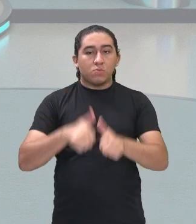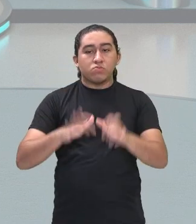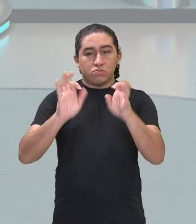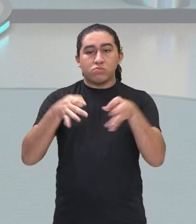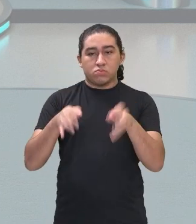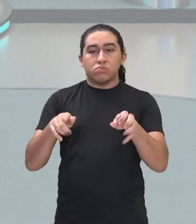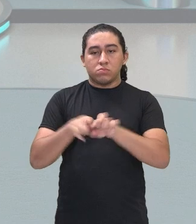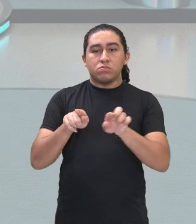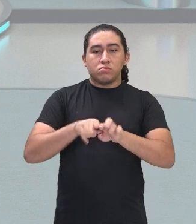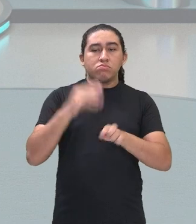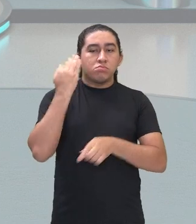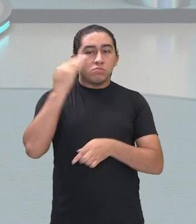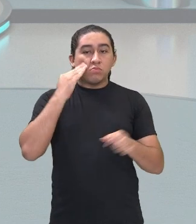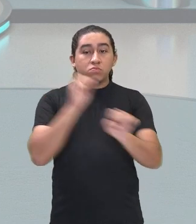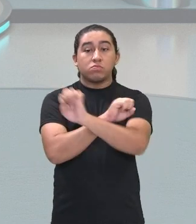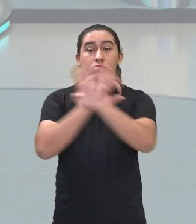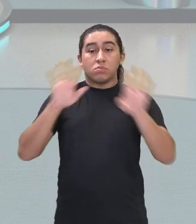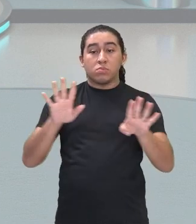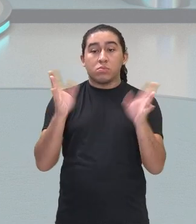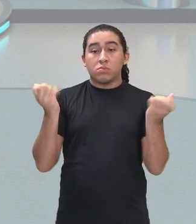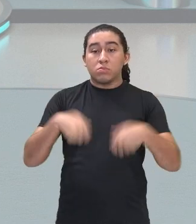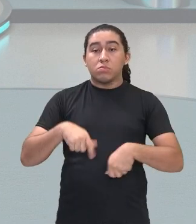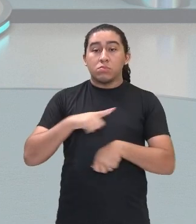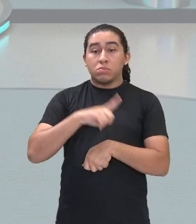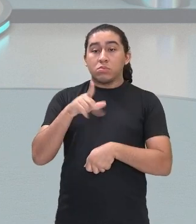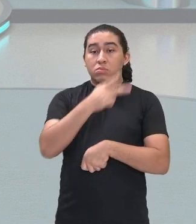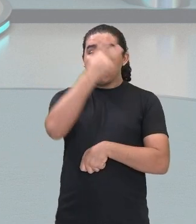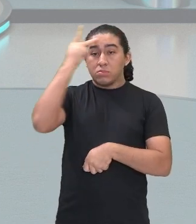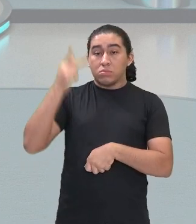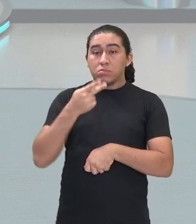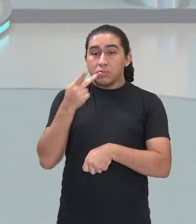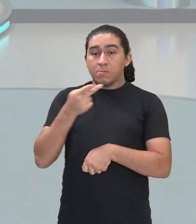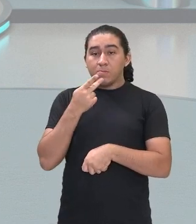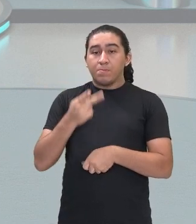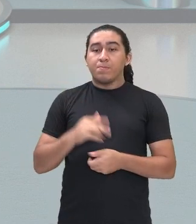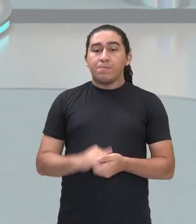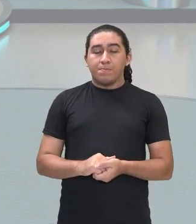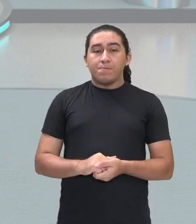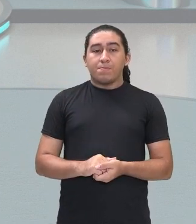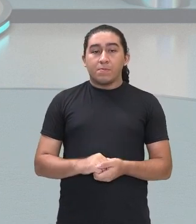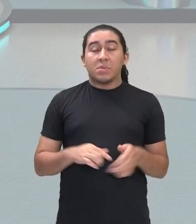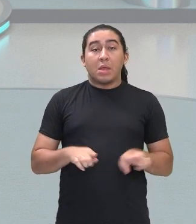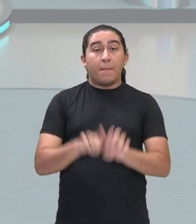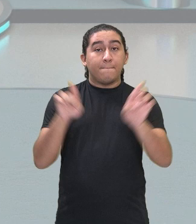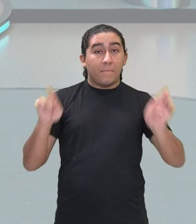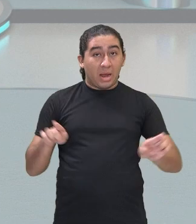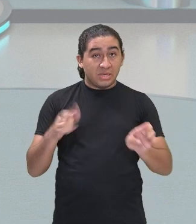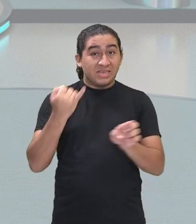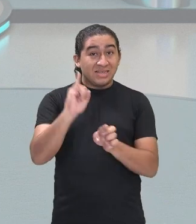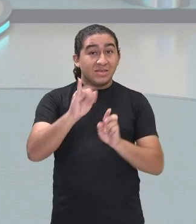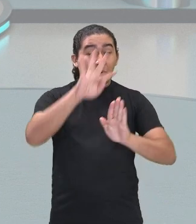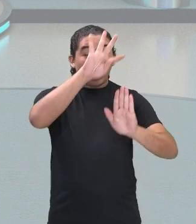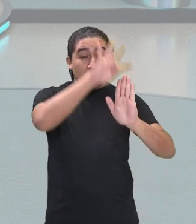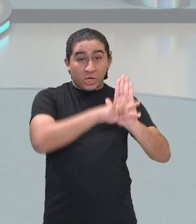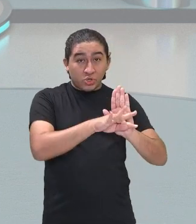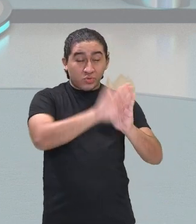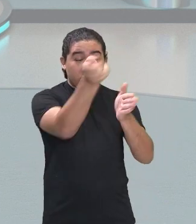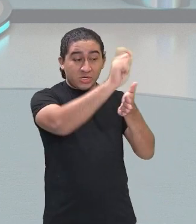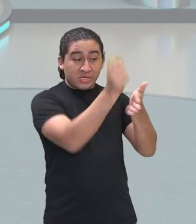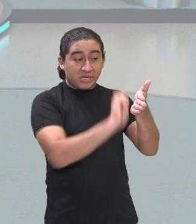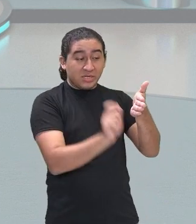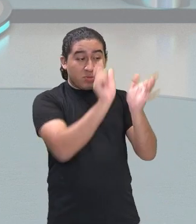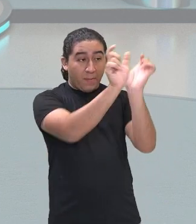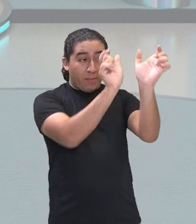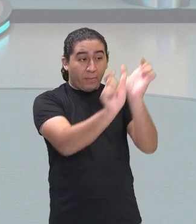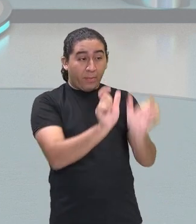e lendo a maneira que você fala. Mas no texto escrito